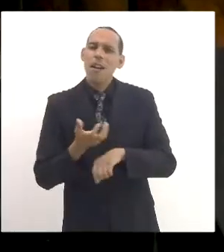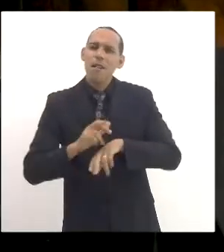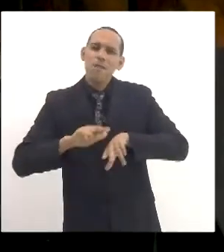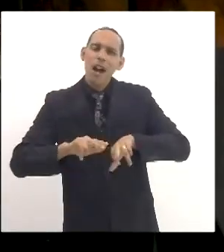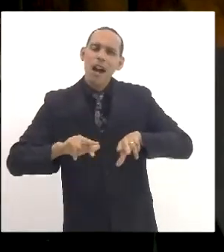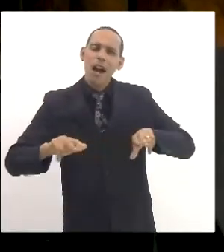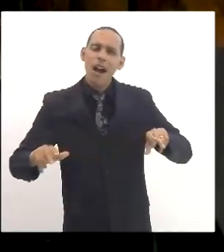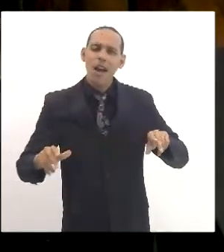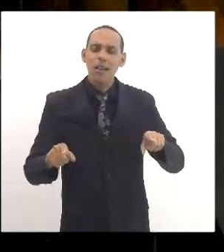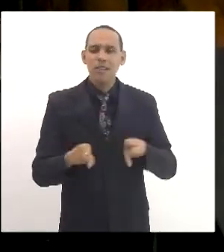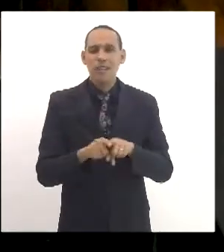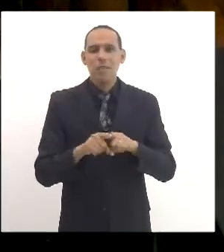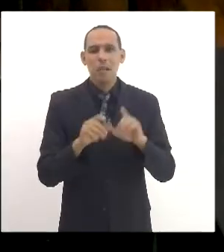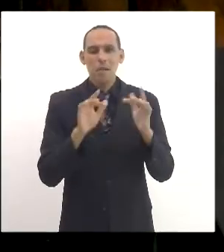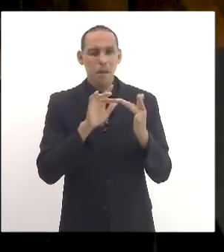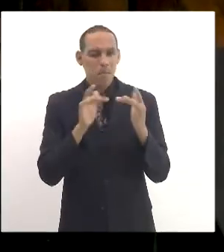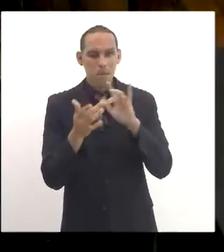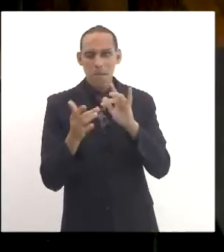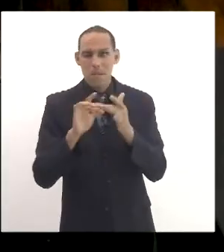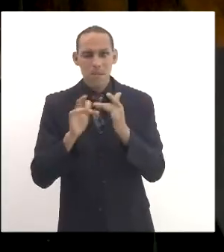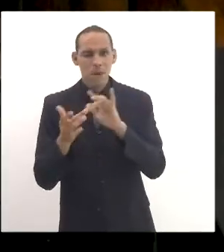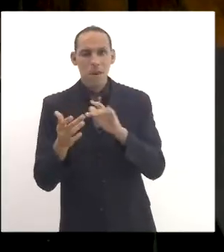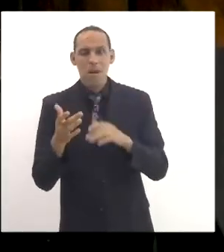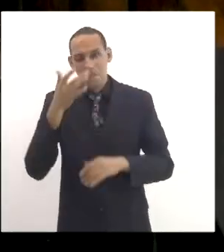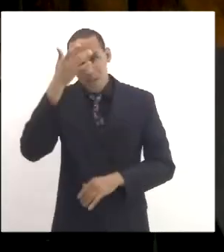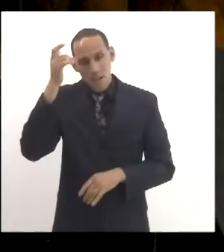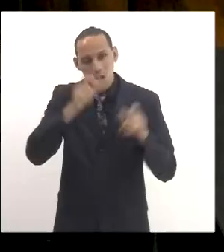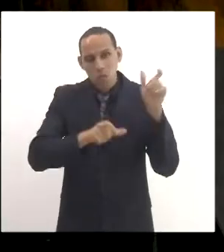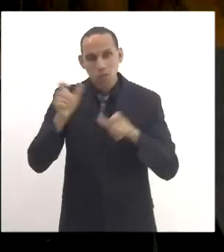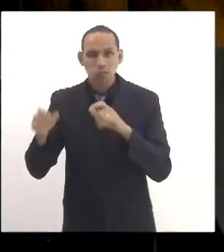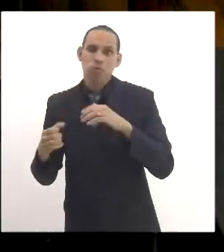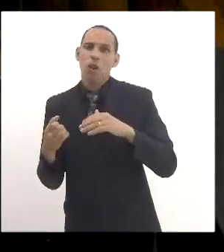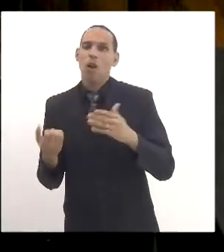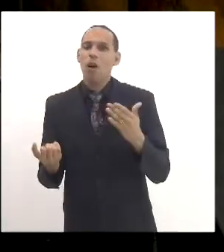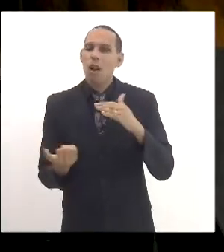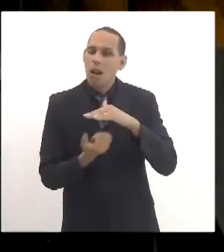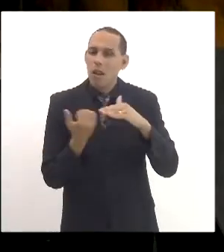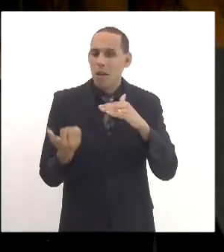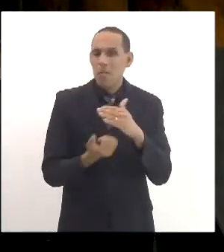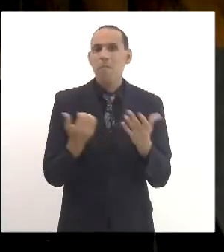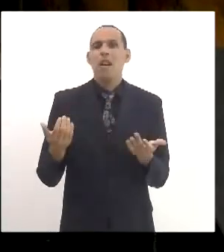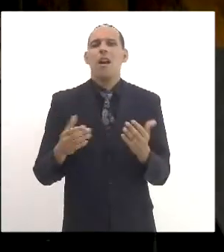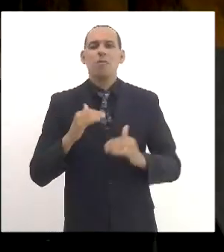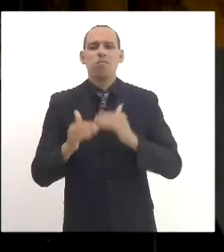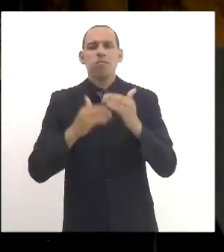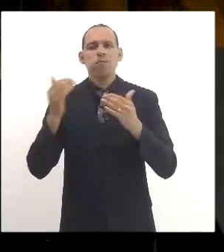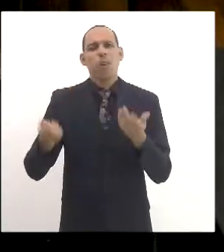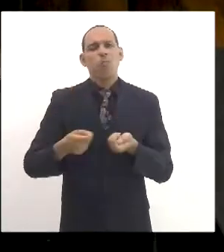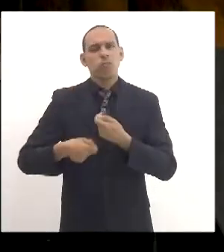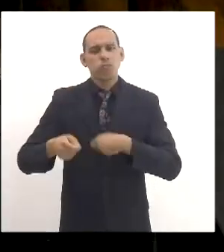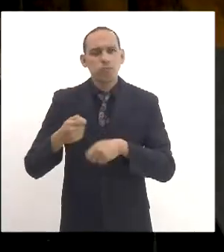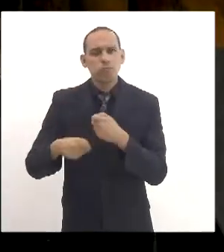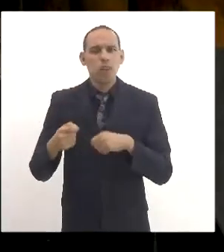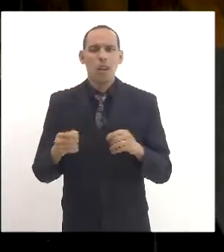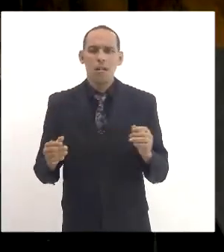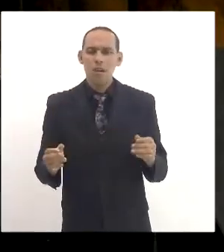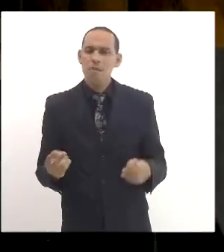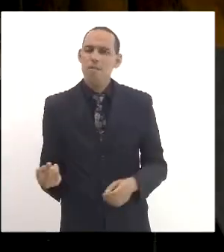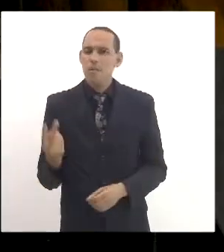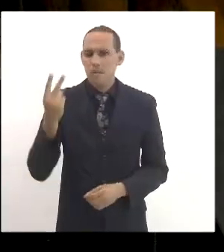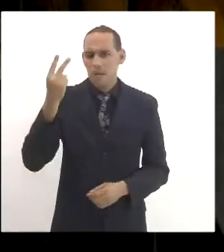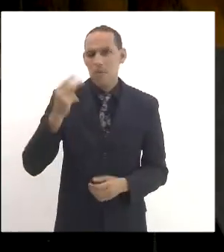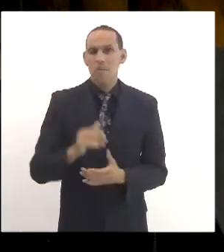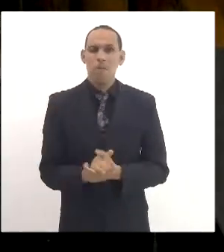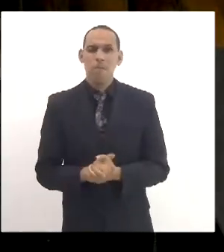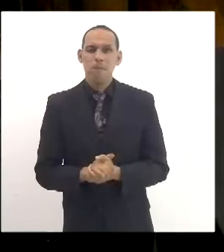valorizarem interações entre pessoas e organizações que influenciam o desenvolvimento económico e as relações políticas.